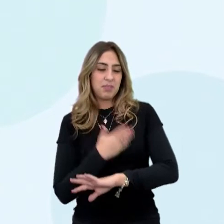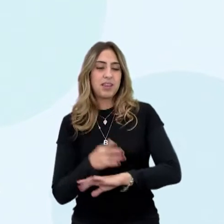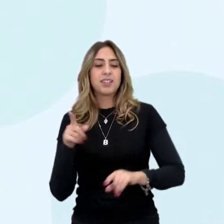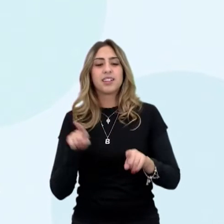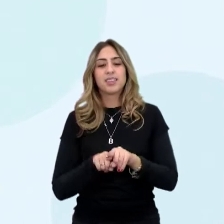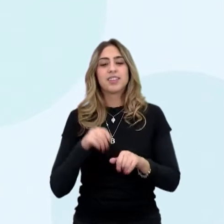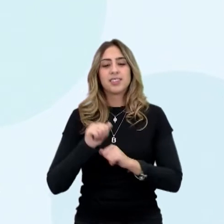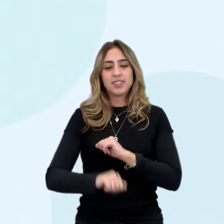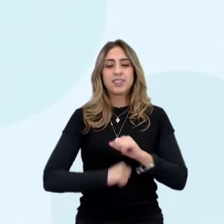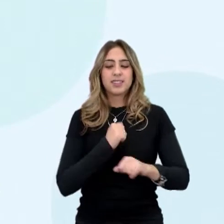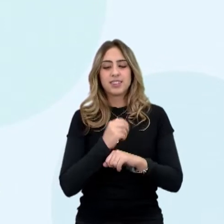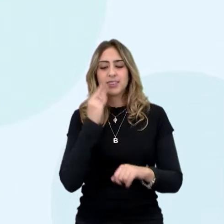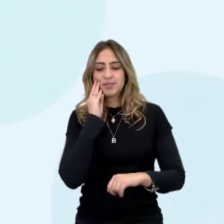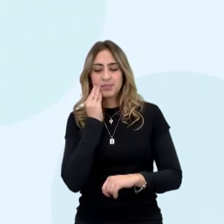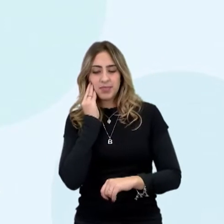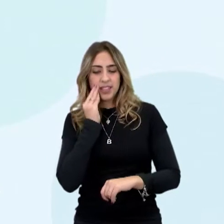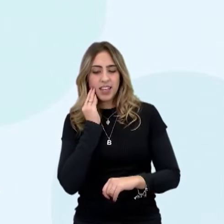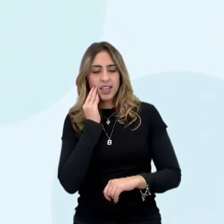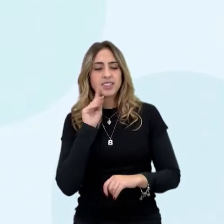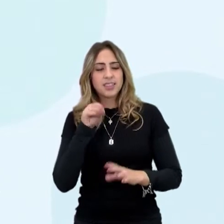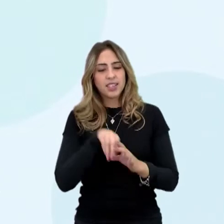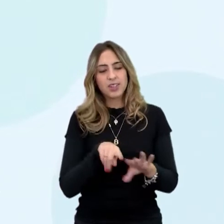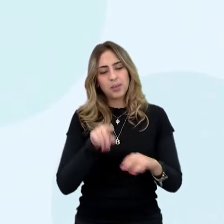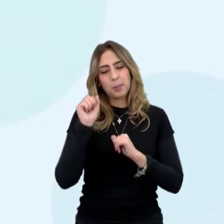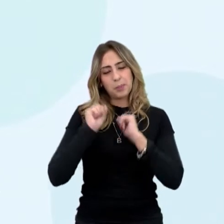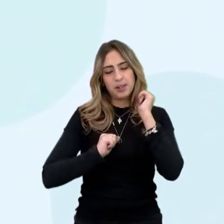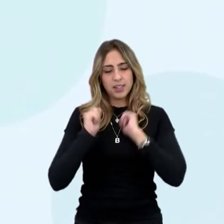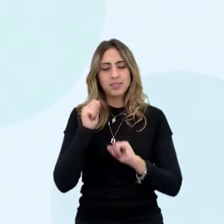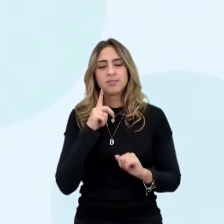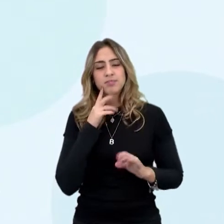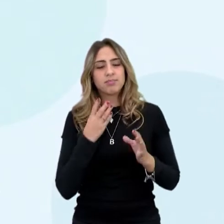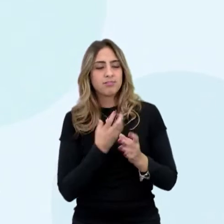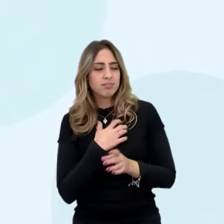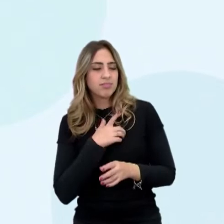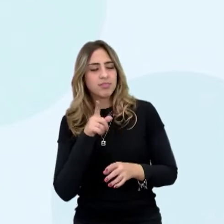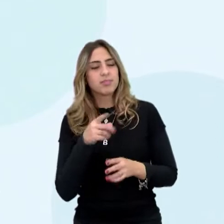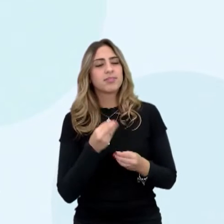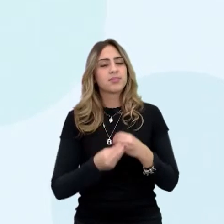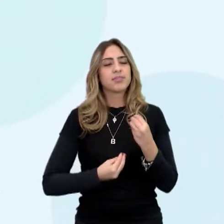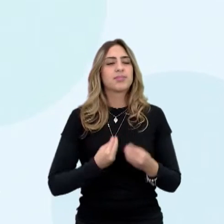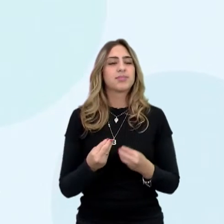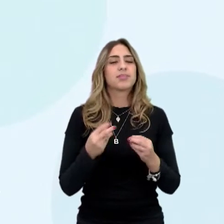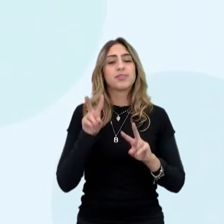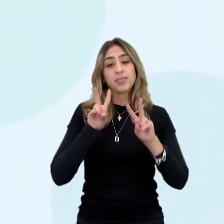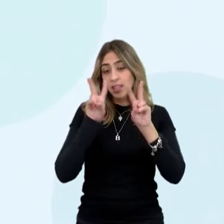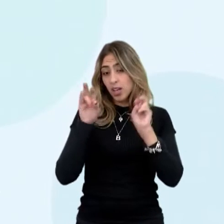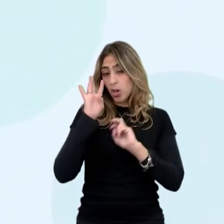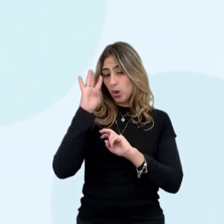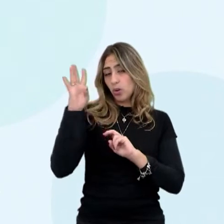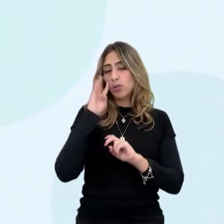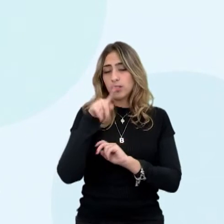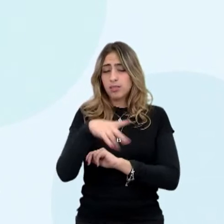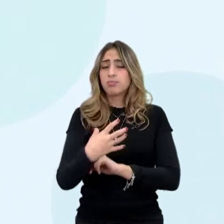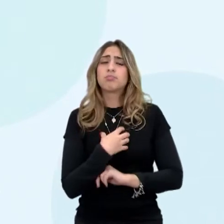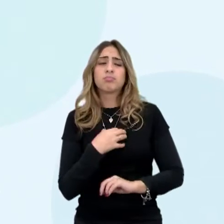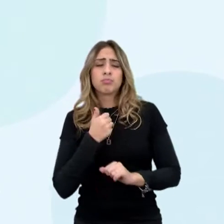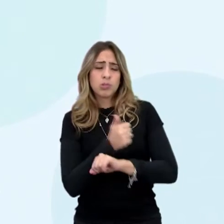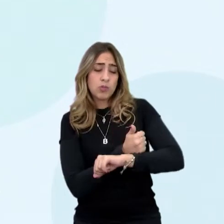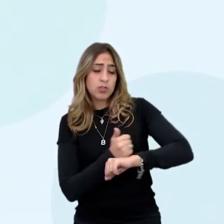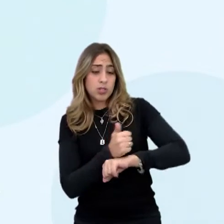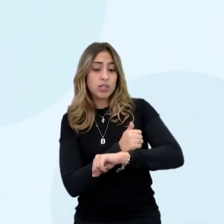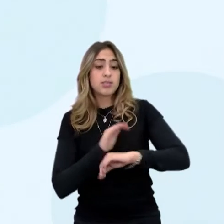anos de experiência dentro da empresa. Teoricamente, deveria ser assim, né? teoricamente, profissionais